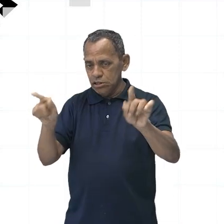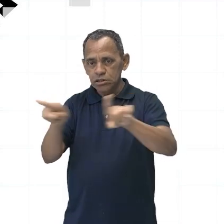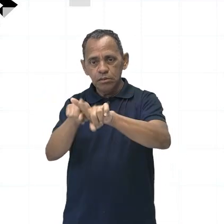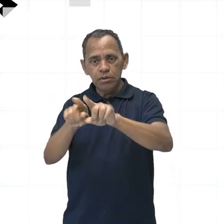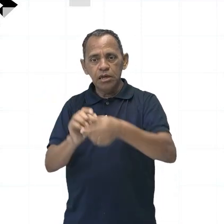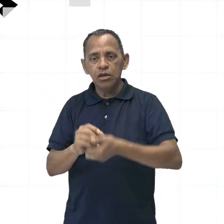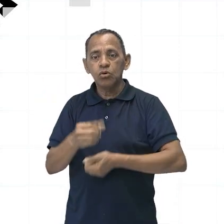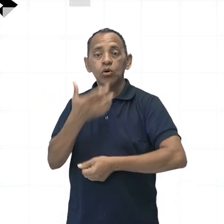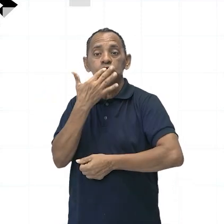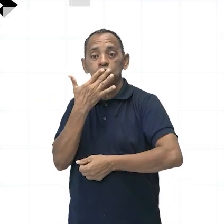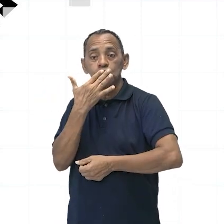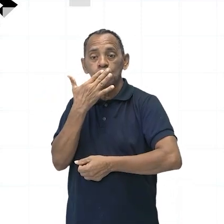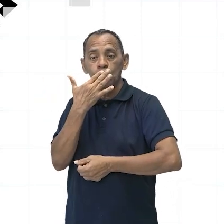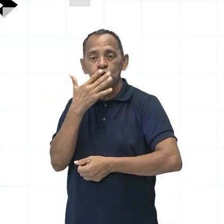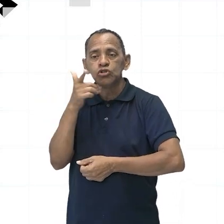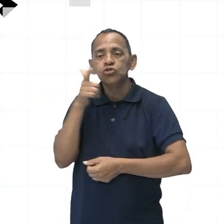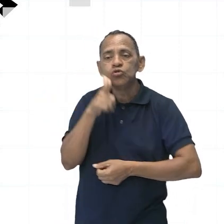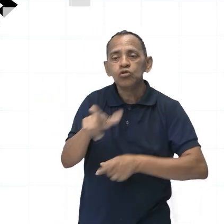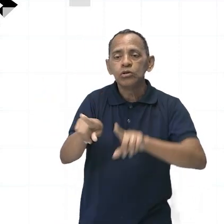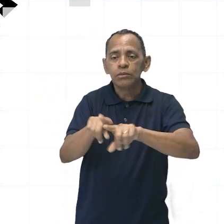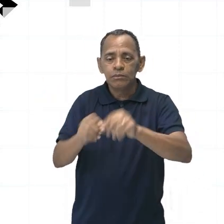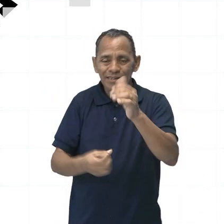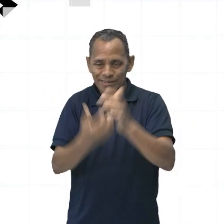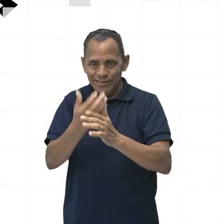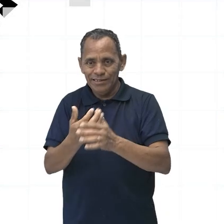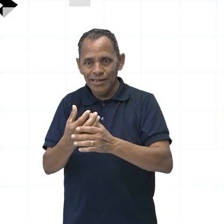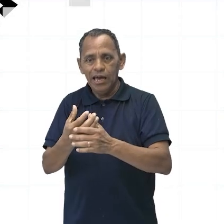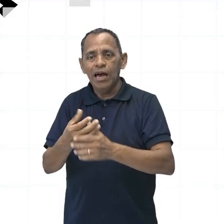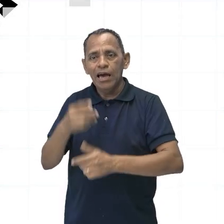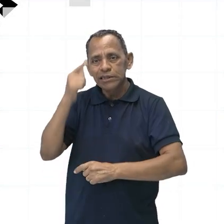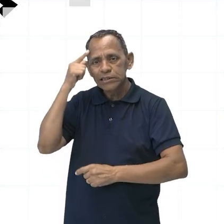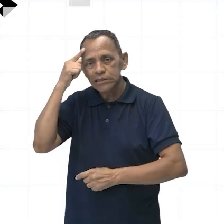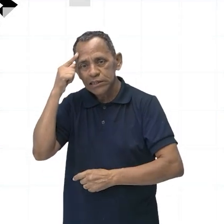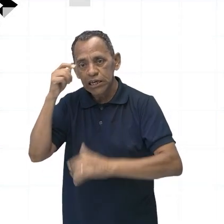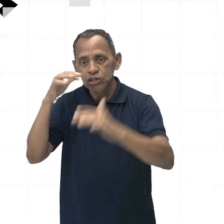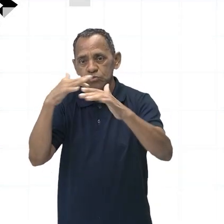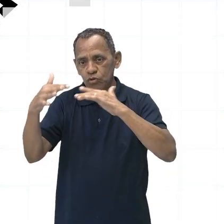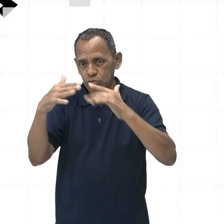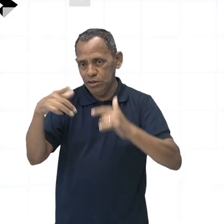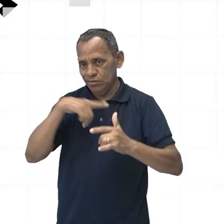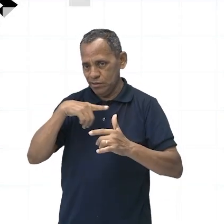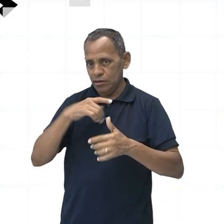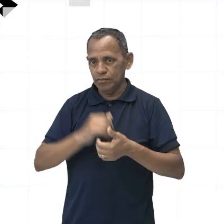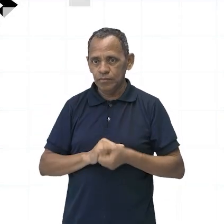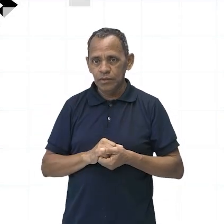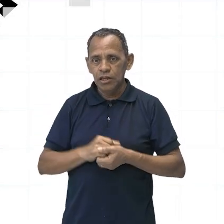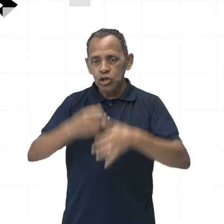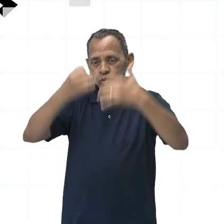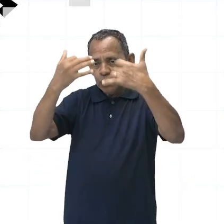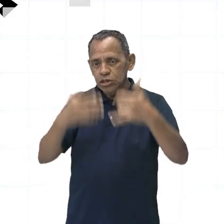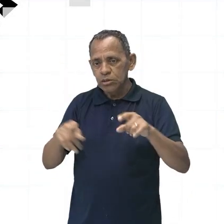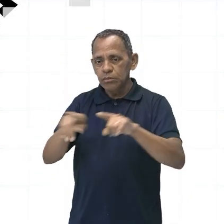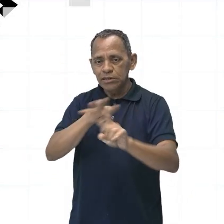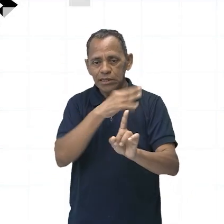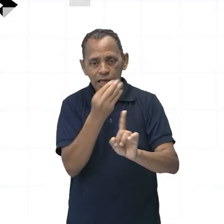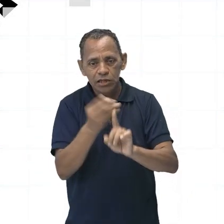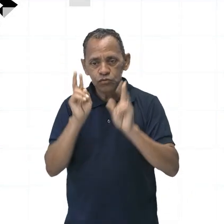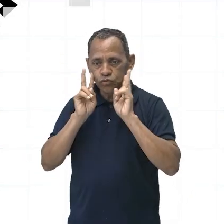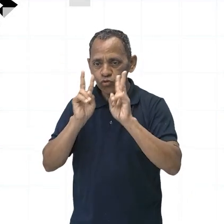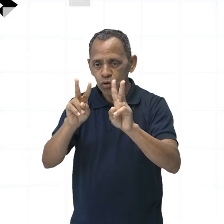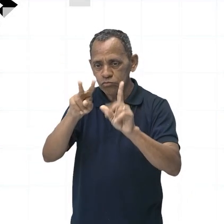cores repetidas para criar essa sensação de movimento. E aí, falando das artes visuais que